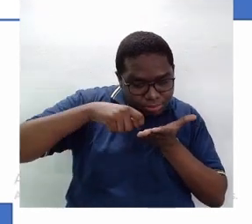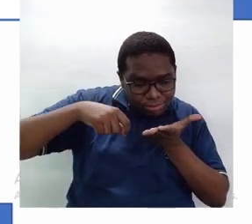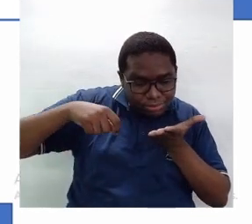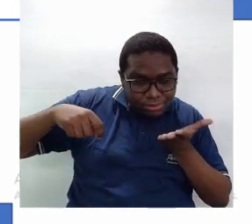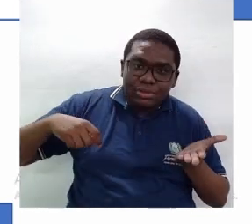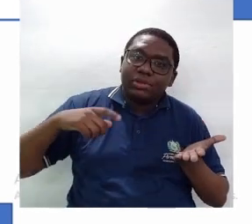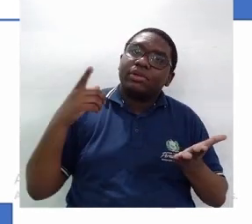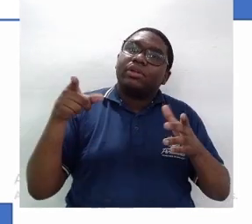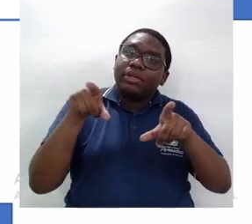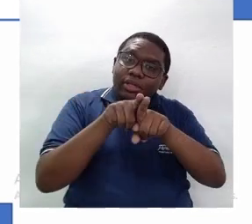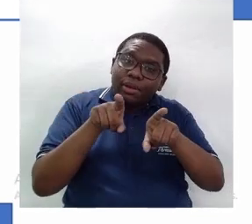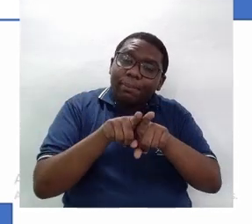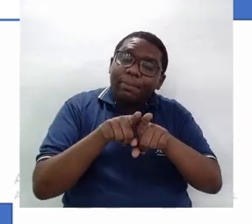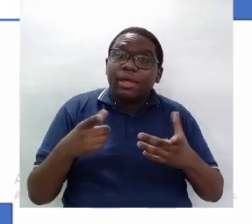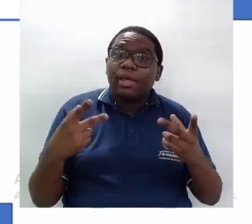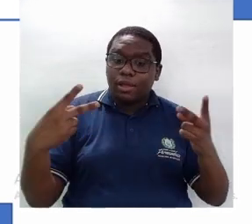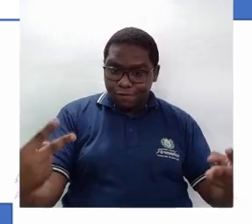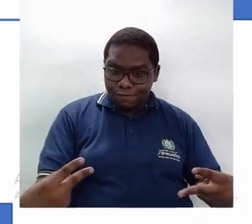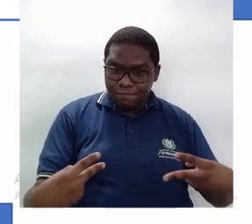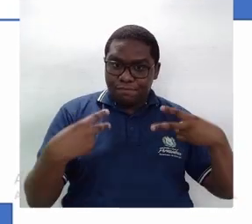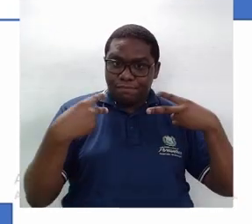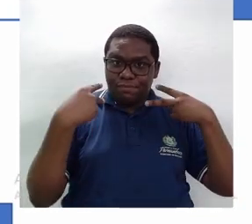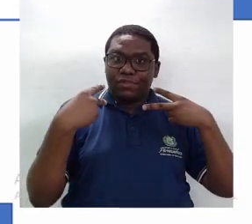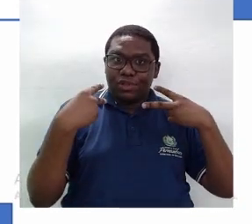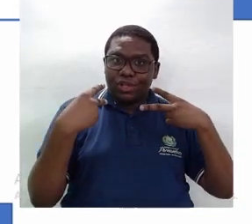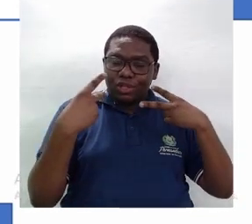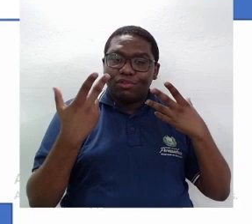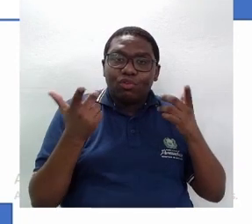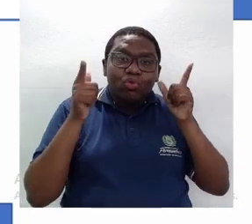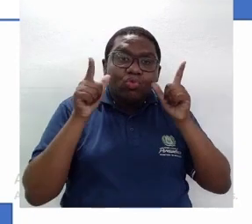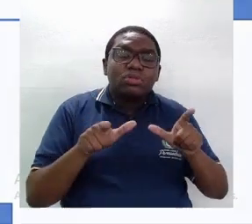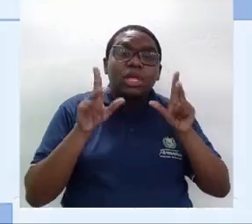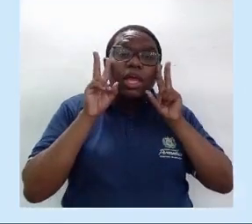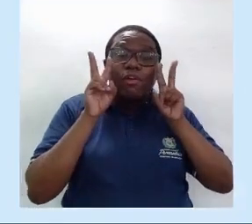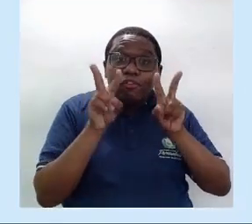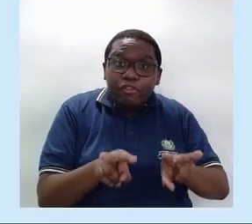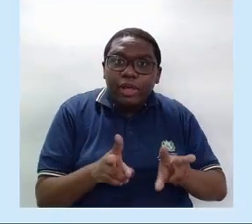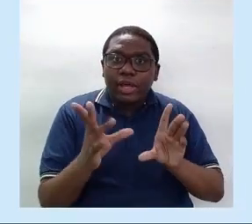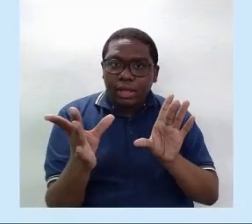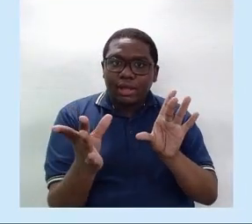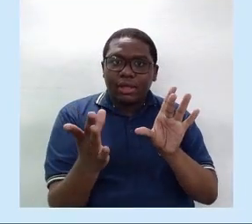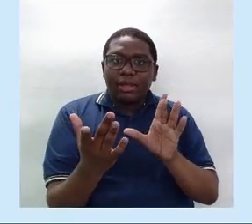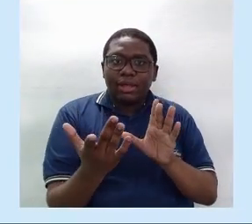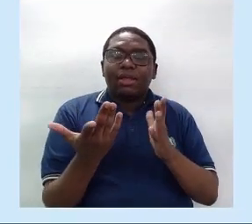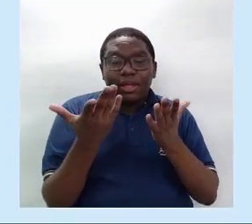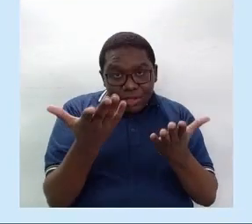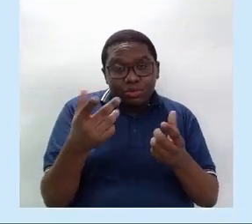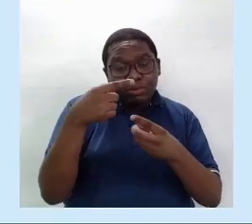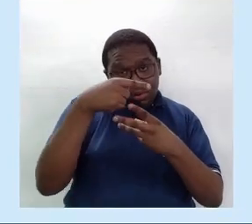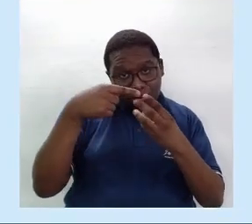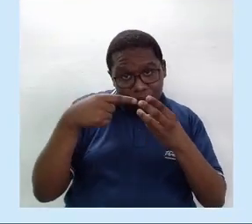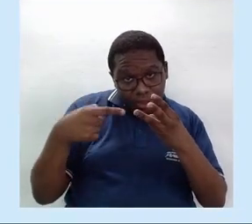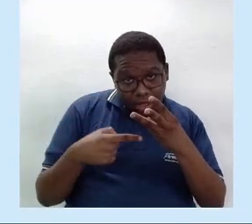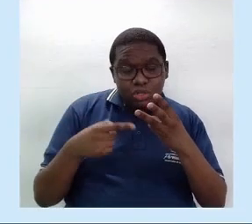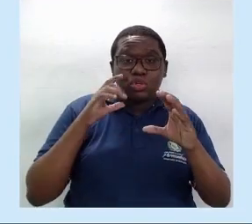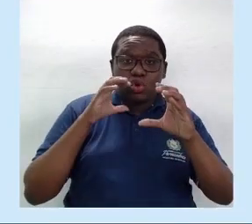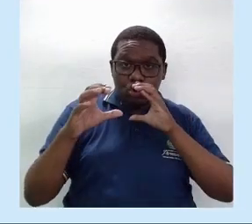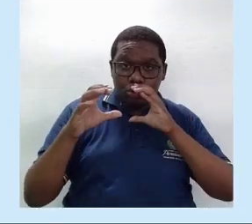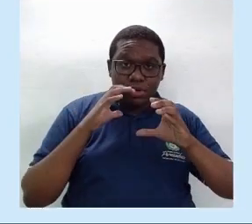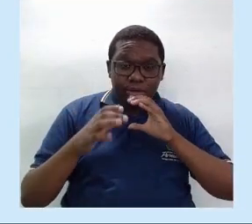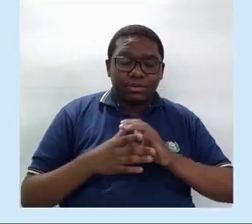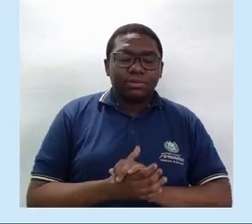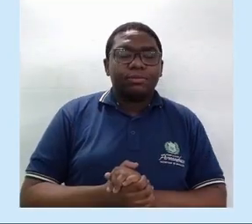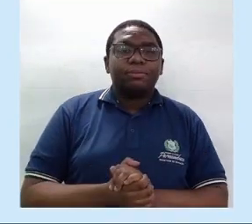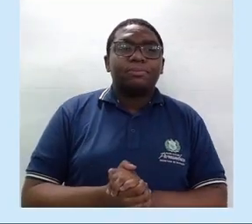se fazendo visível ao médium, vidência. Esses são esses 3 pontos de comunicação. Vamos ver